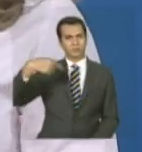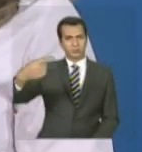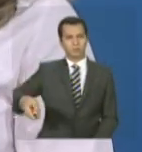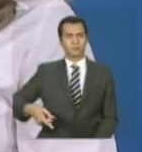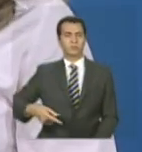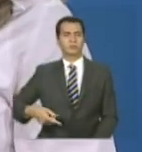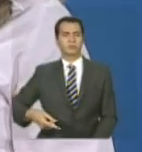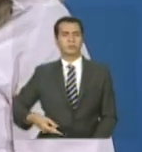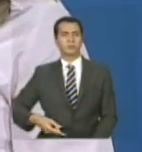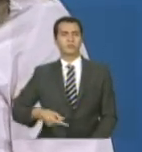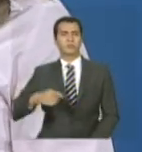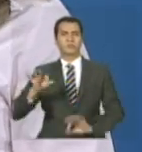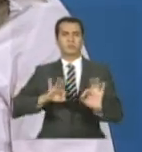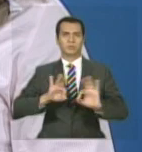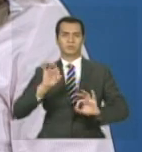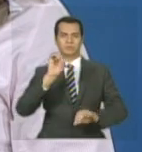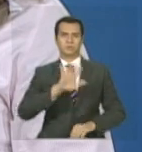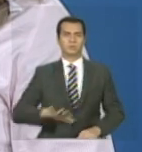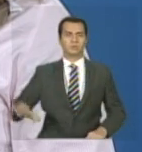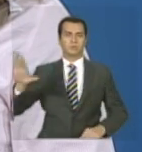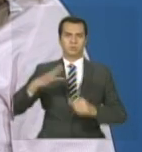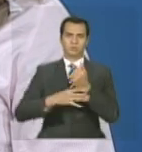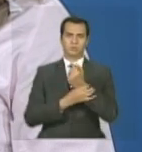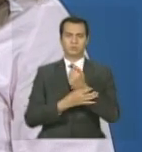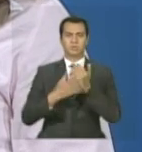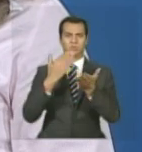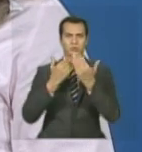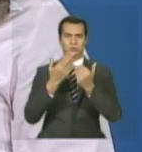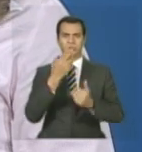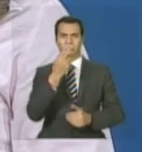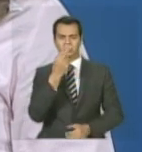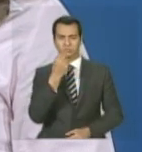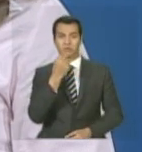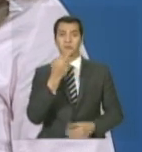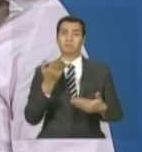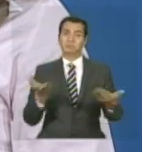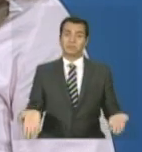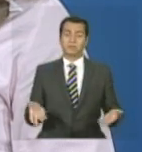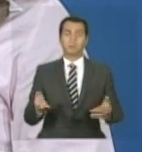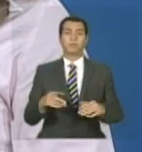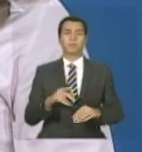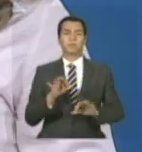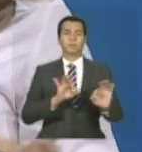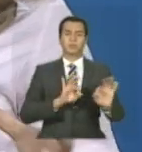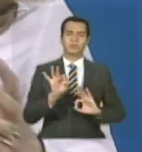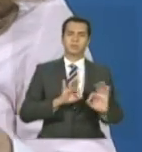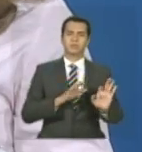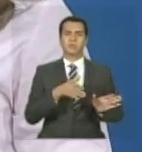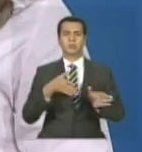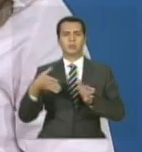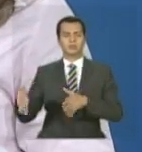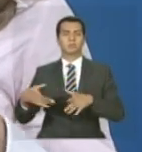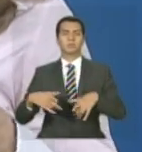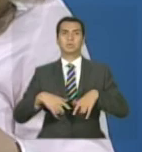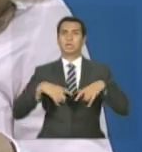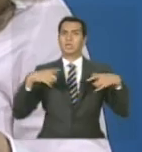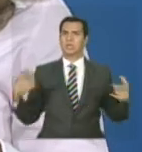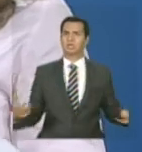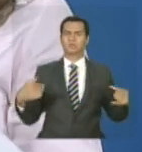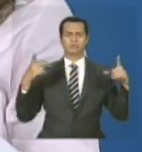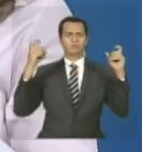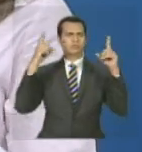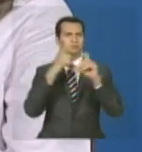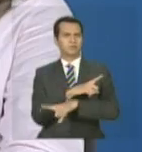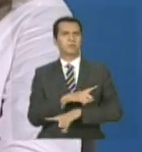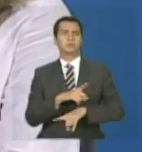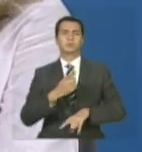a primeira reformulação do Plano Nacional de Segurança Alimentar e Nutricional. Então, é um processo grandioso, complexo, mas